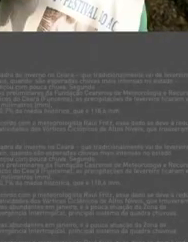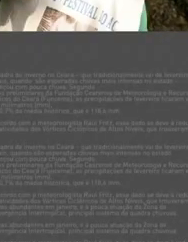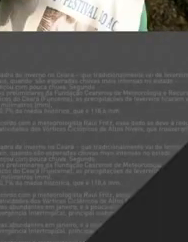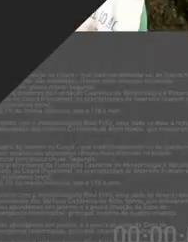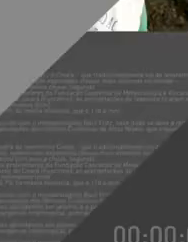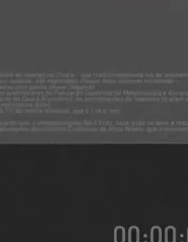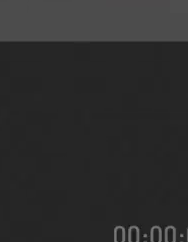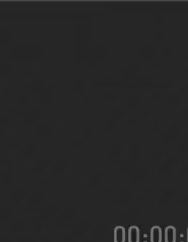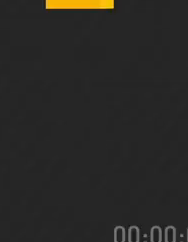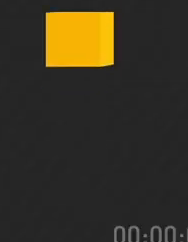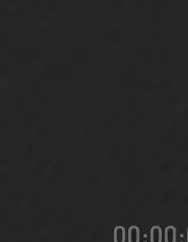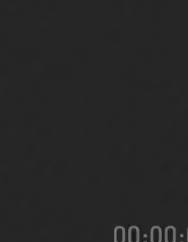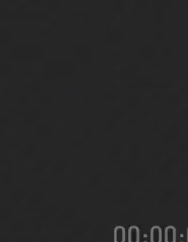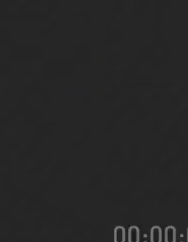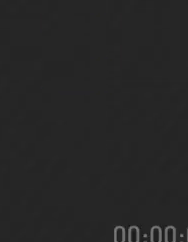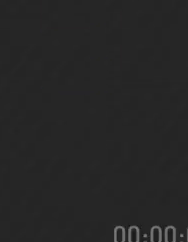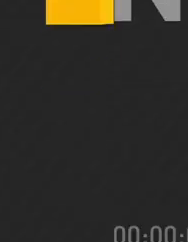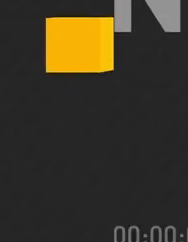ae